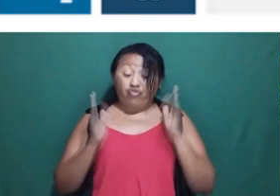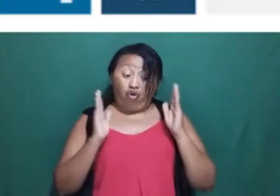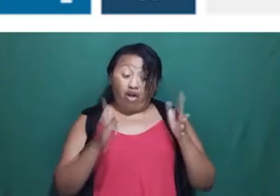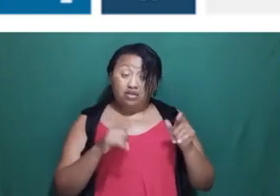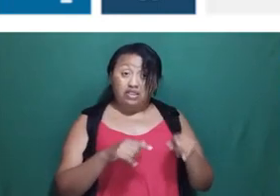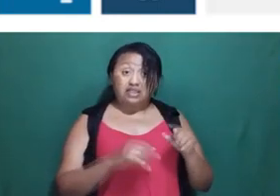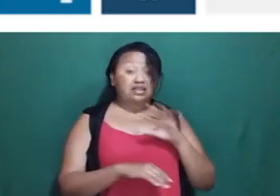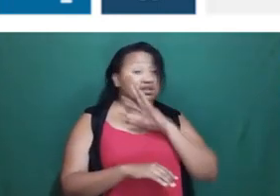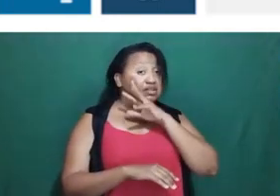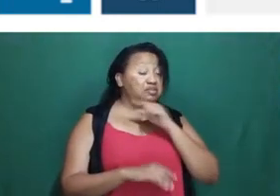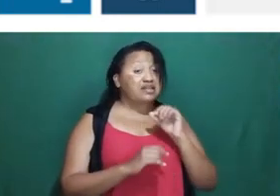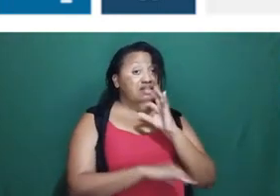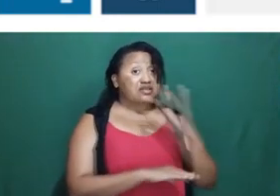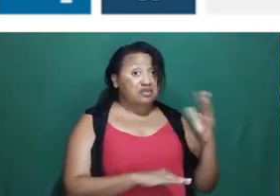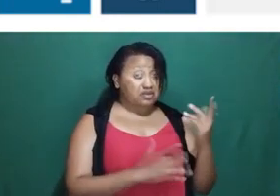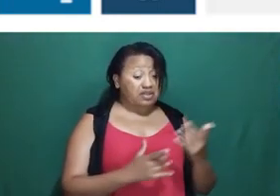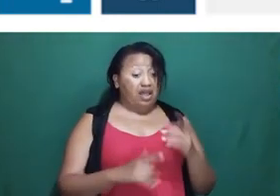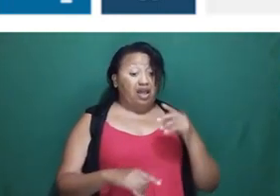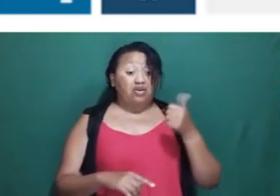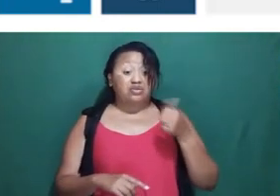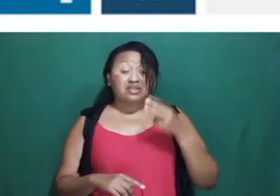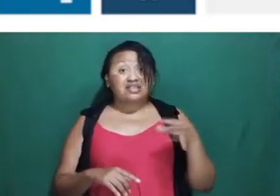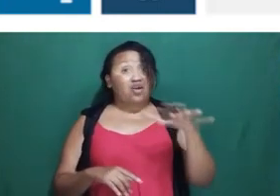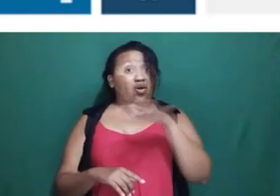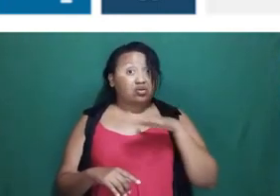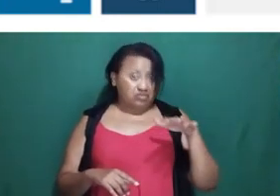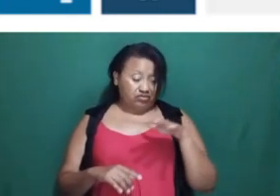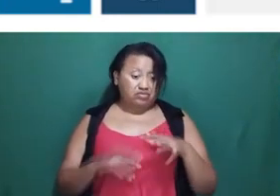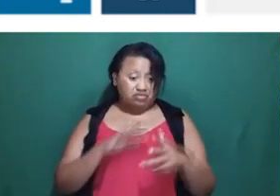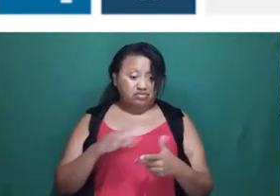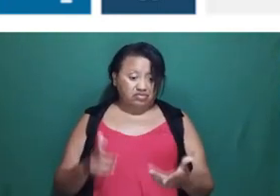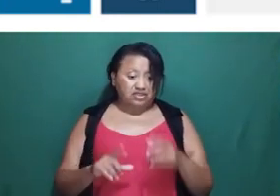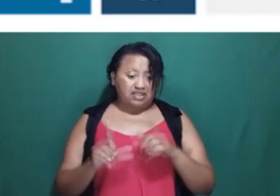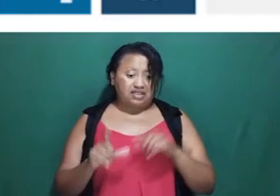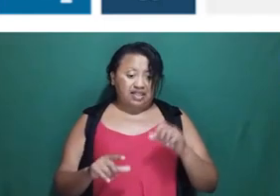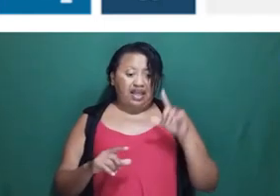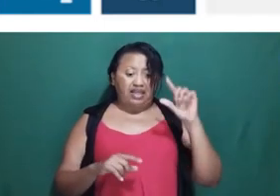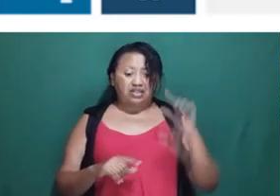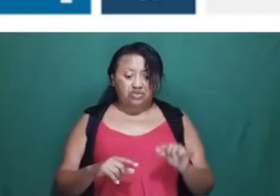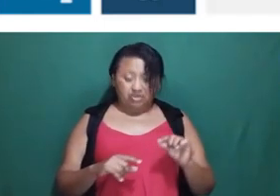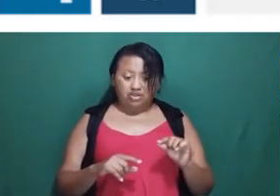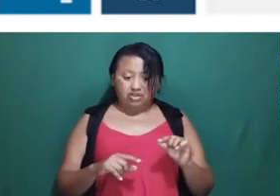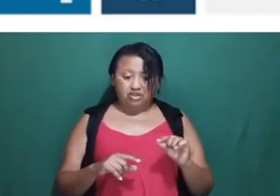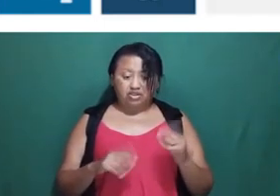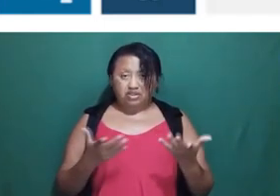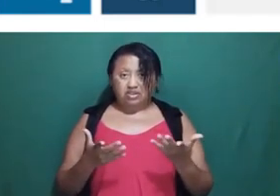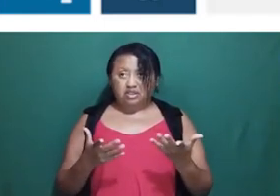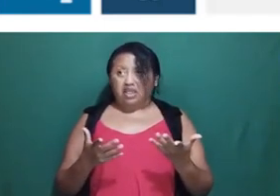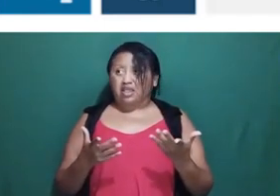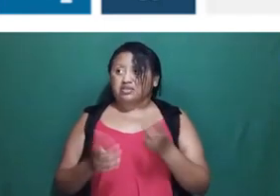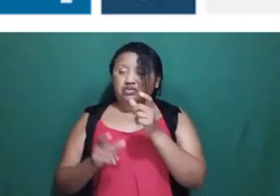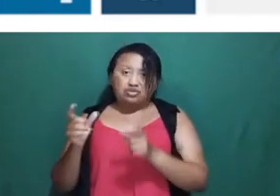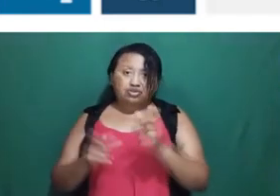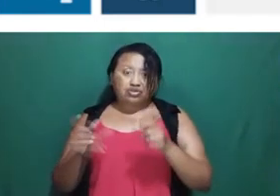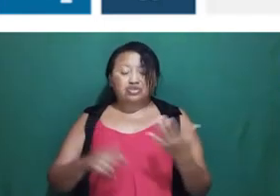né e o 13 ele pensa numa maneira mais Global né e letra é diz ó redução dos índices de obesidade de nutrição